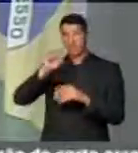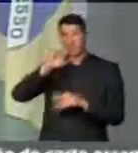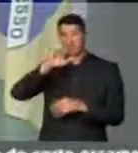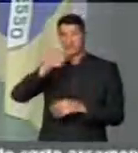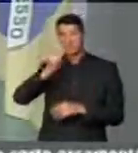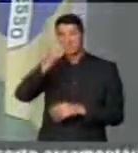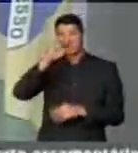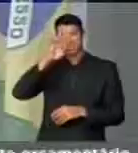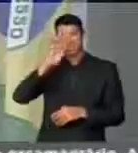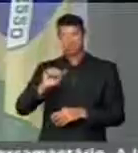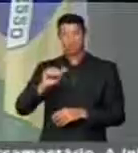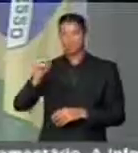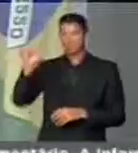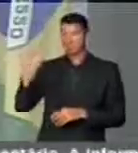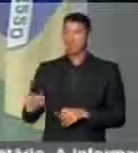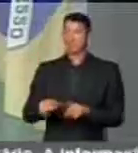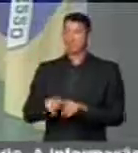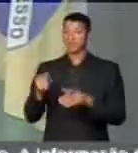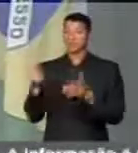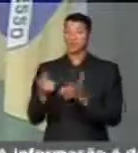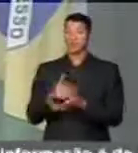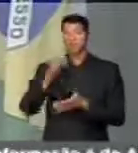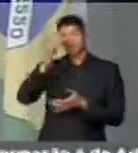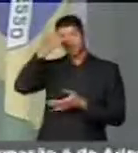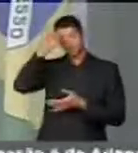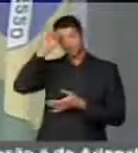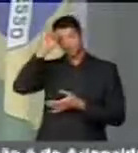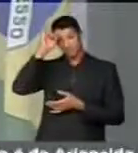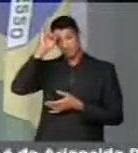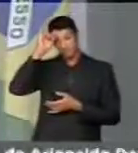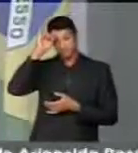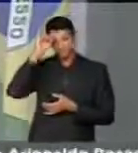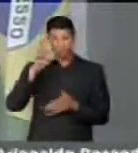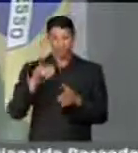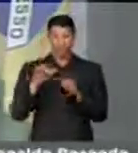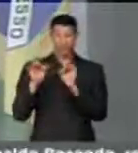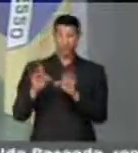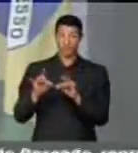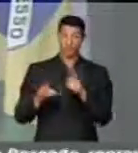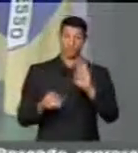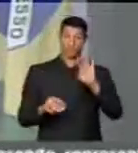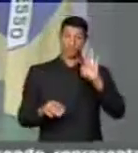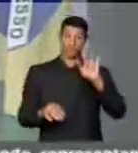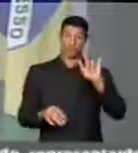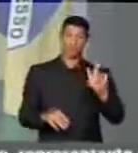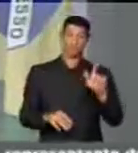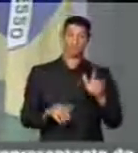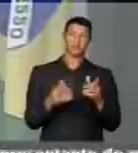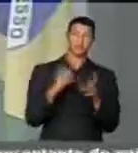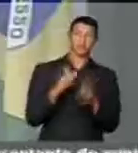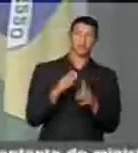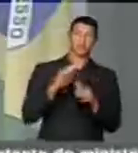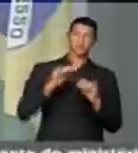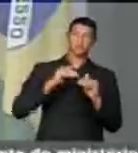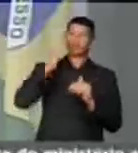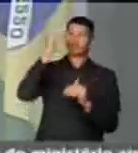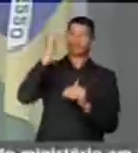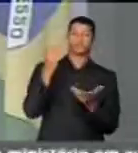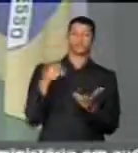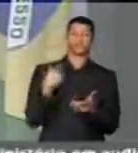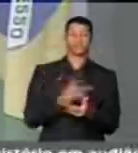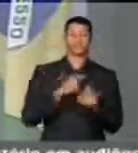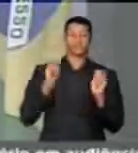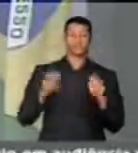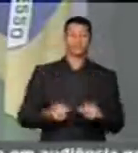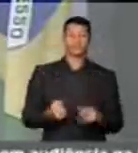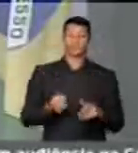PT, ele comprou uma fazenda, né, vendeu para o BTG Pactual no valor acima de mercado. Então nós